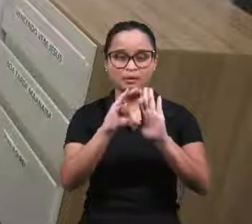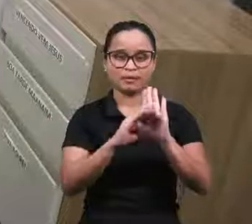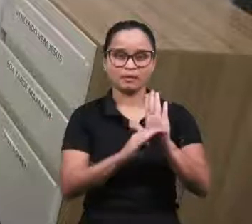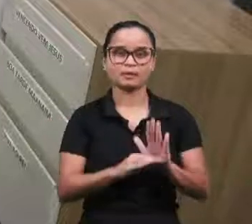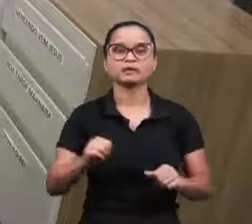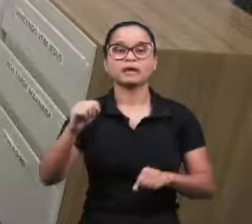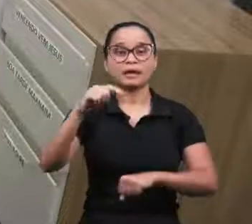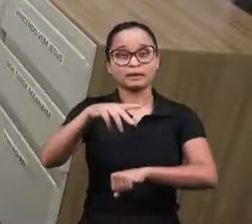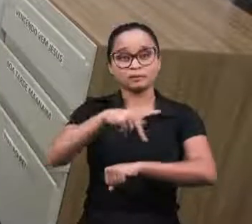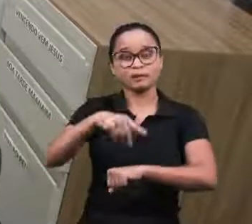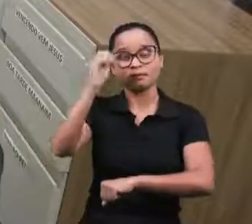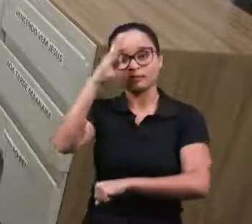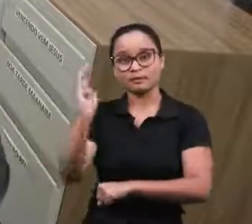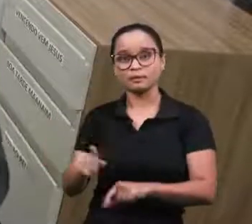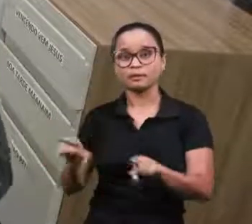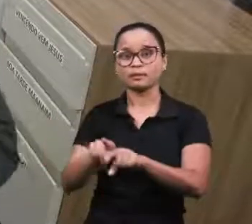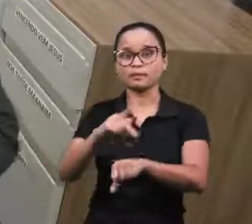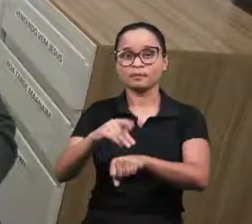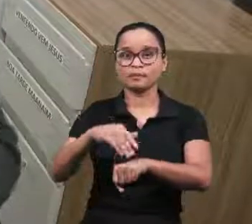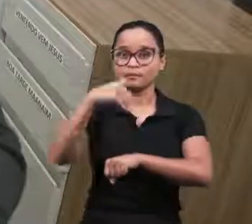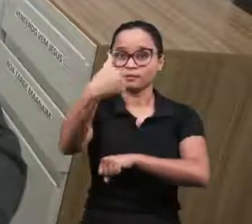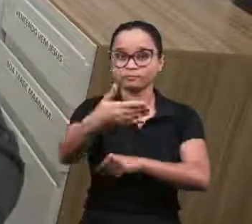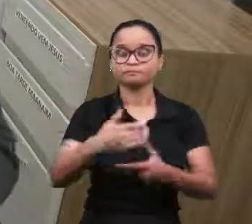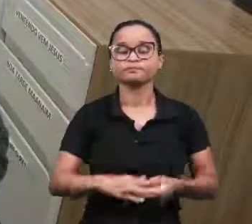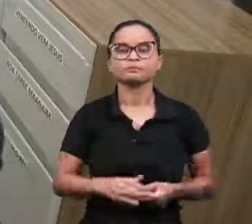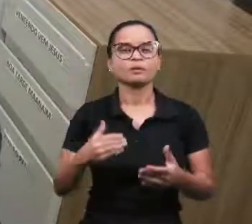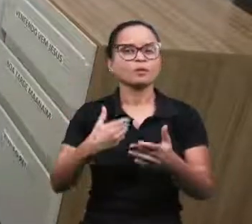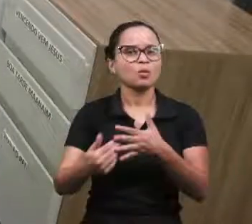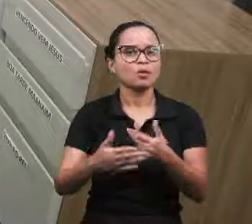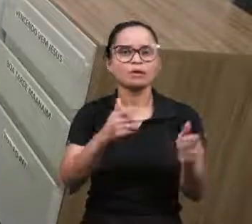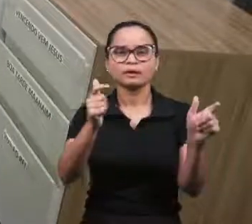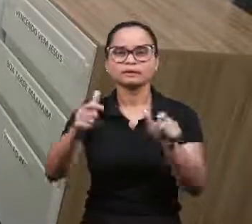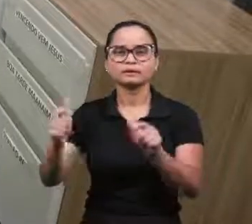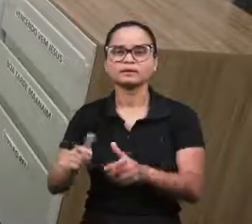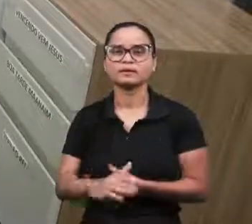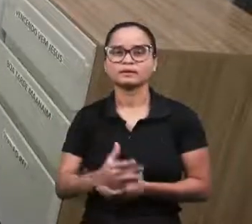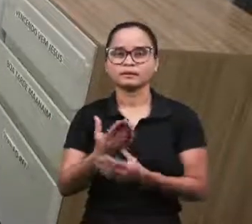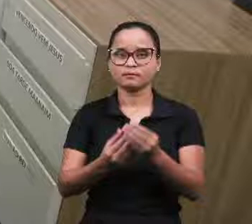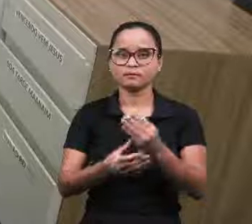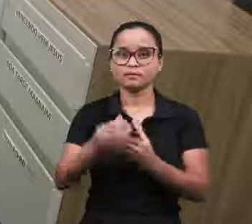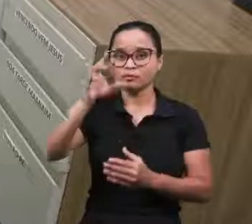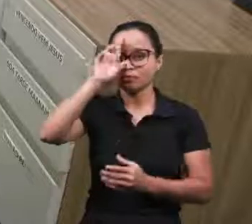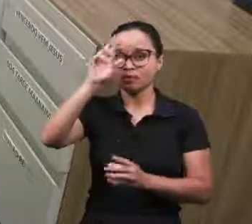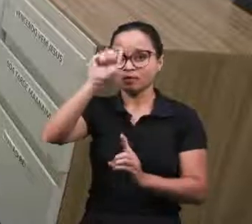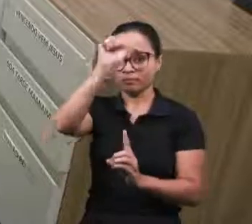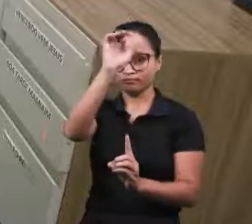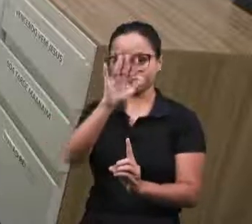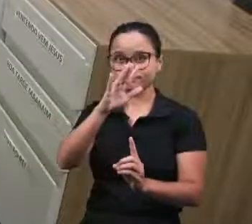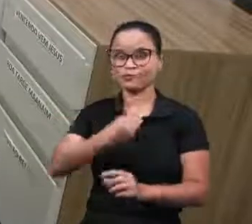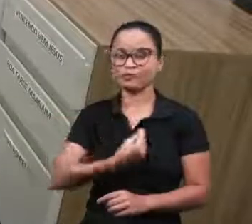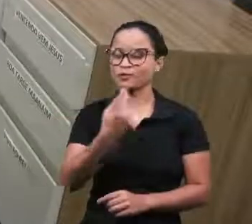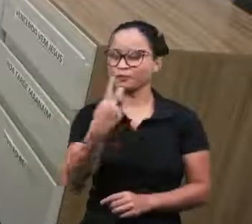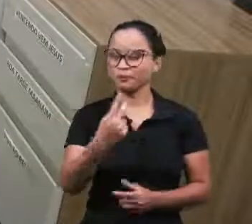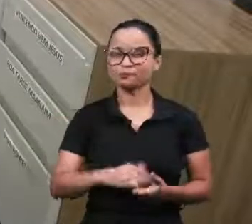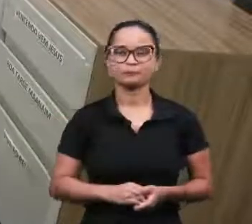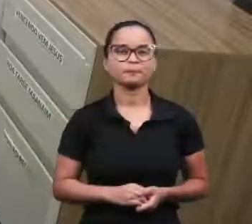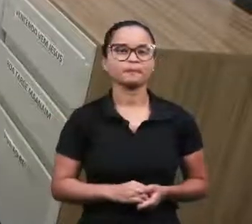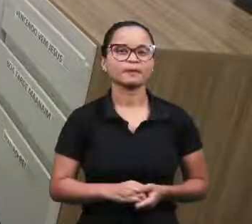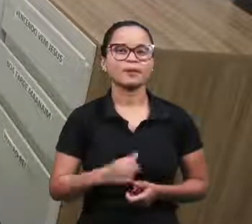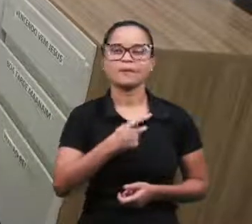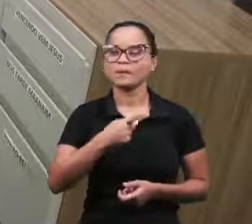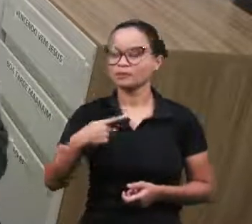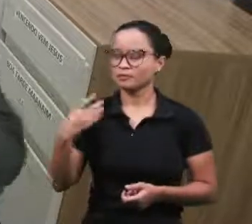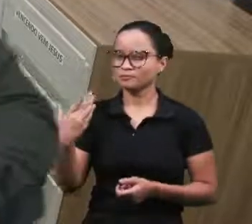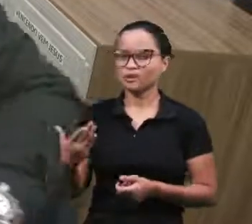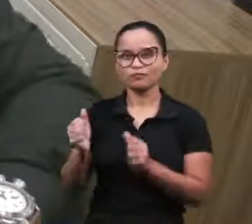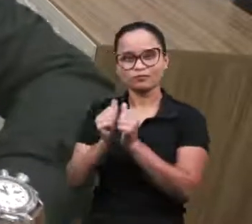exterior, onde você estiver, que a boa mão do Senhor esteja sobre a sua vida. Nosso querido pastor Antônio Carlos, que está conosco, irá dirigir o